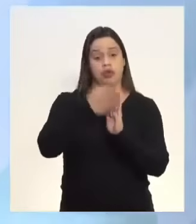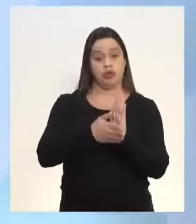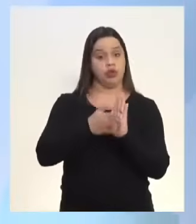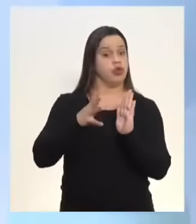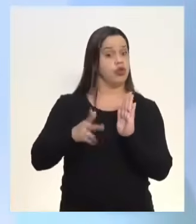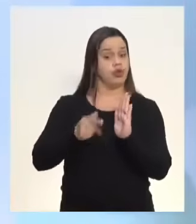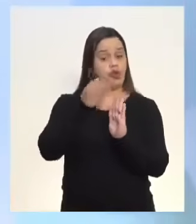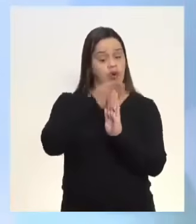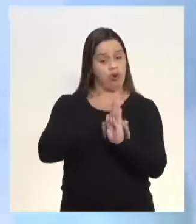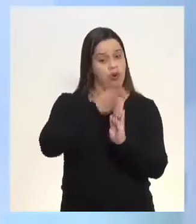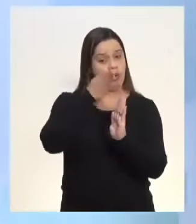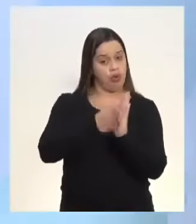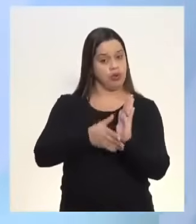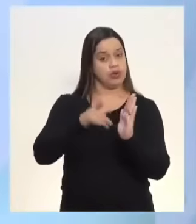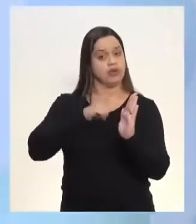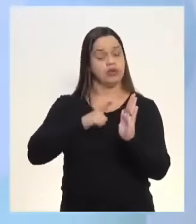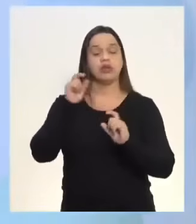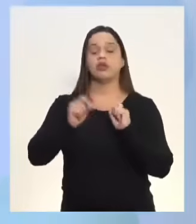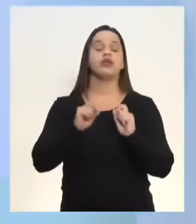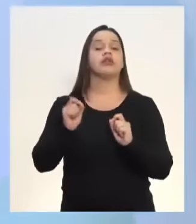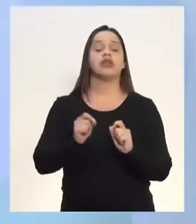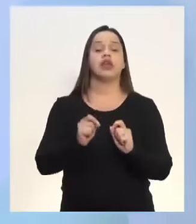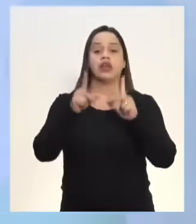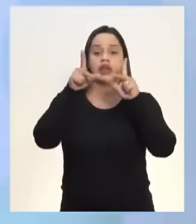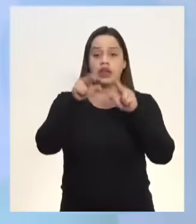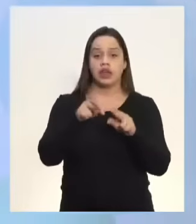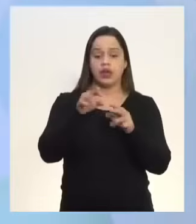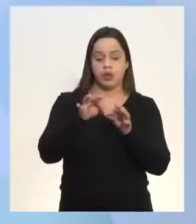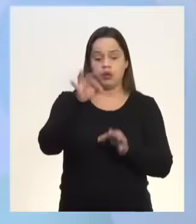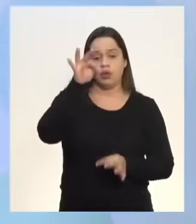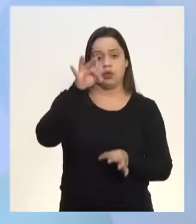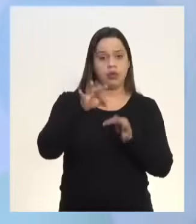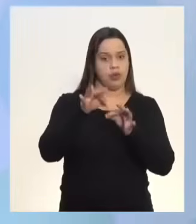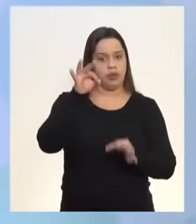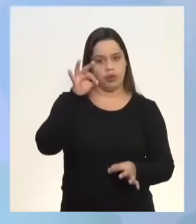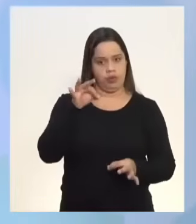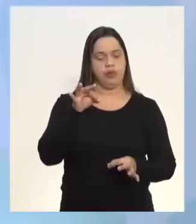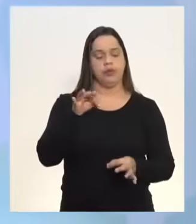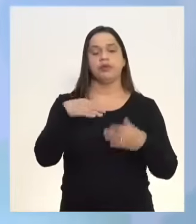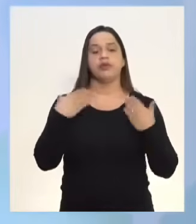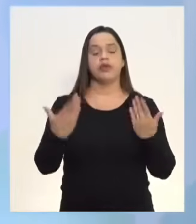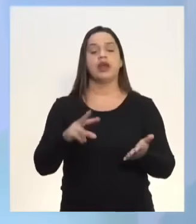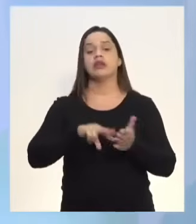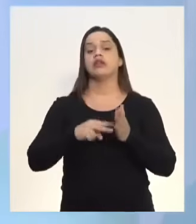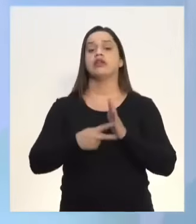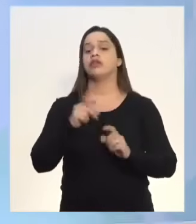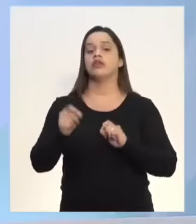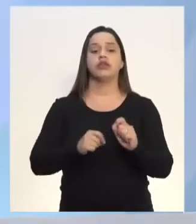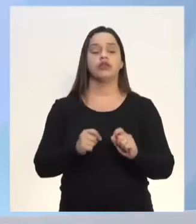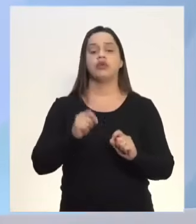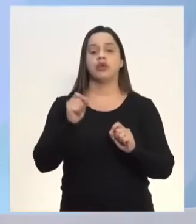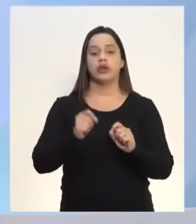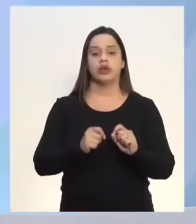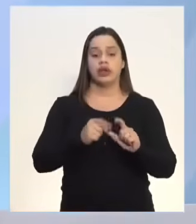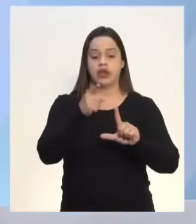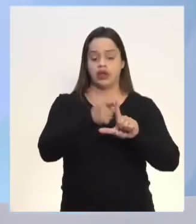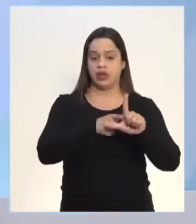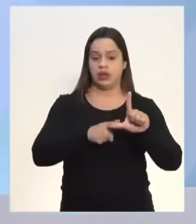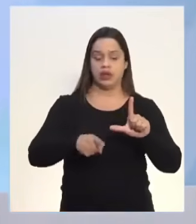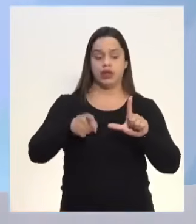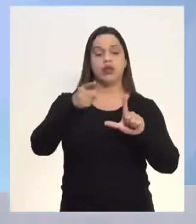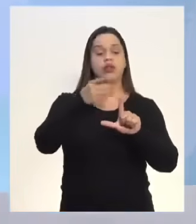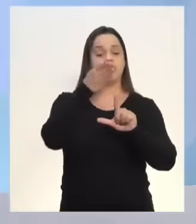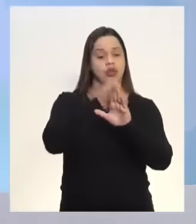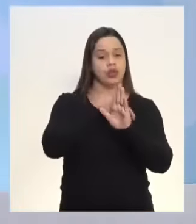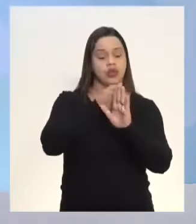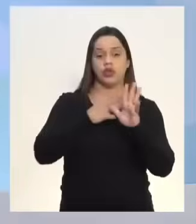essas faces, têm mesmas dimensões. Mesmas dimensões que eu digo, ângulo, lado,